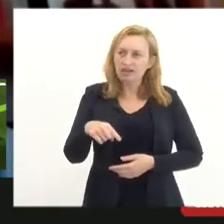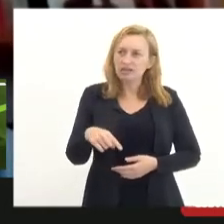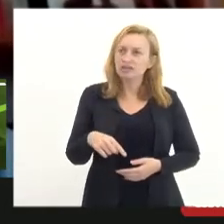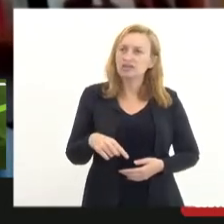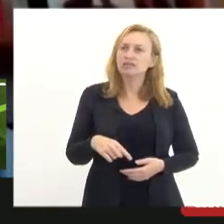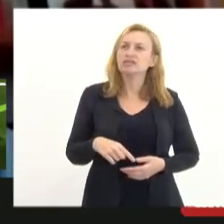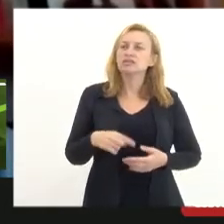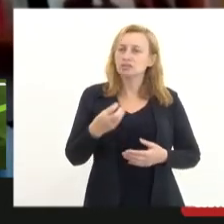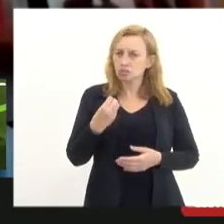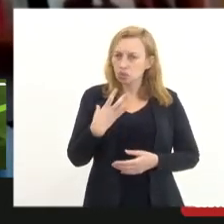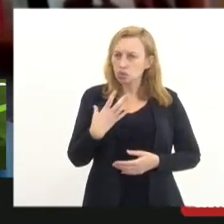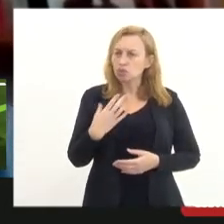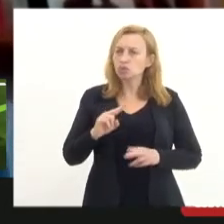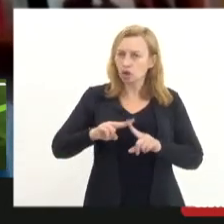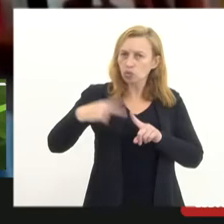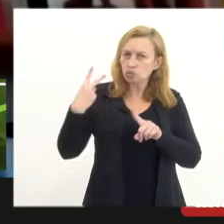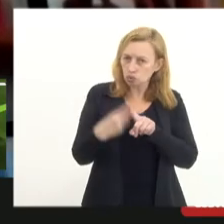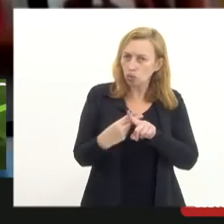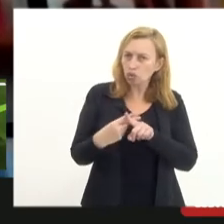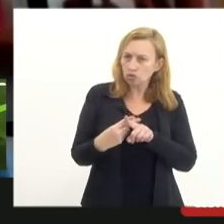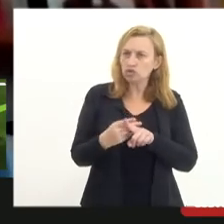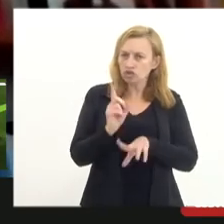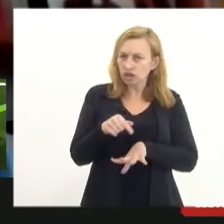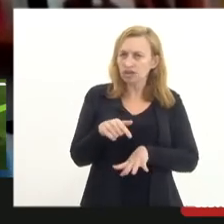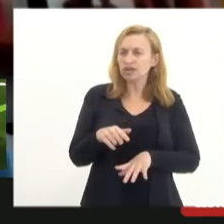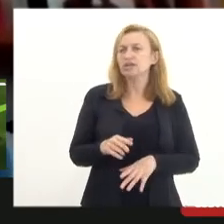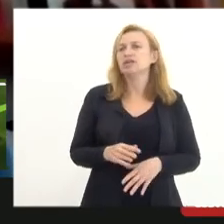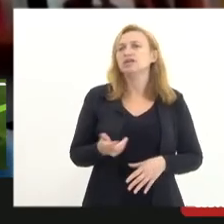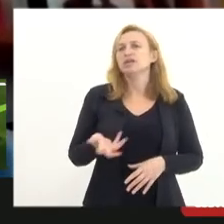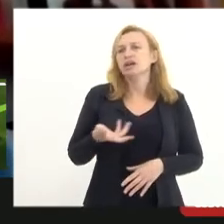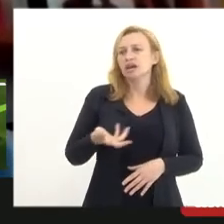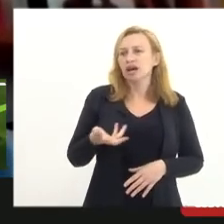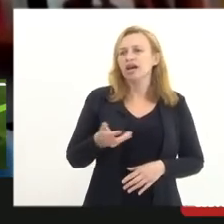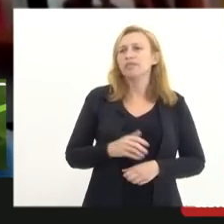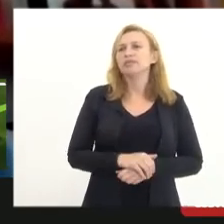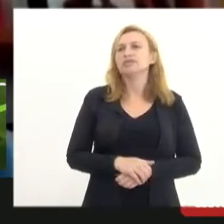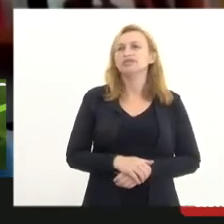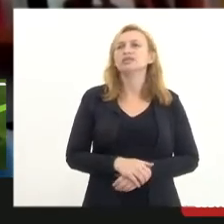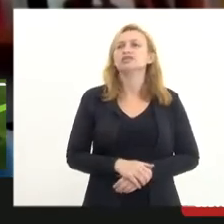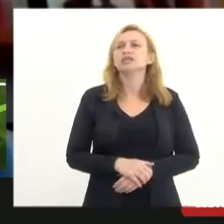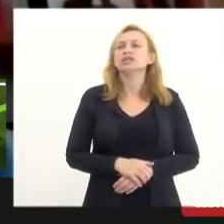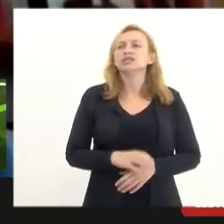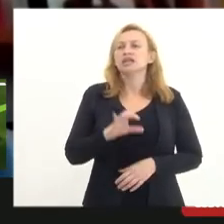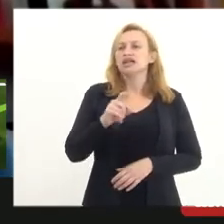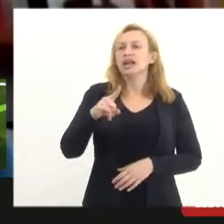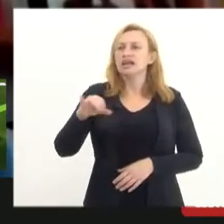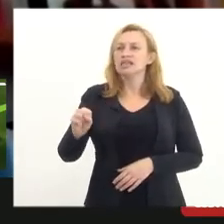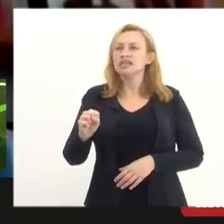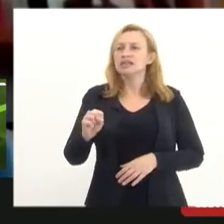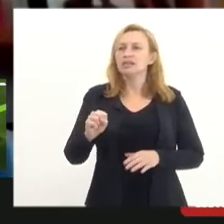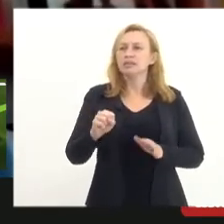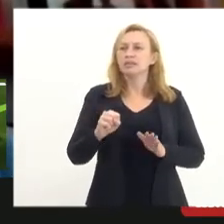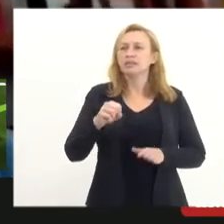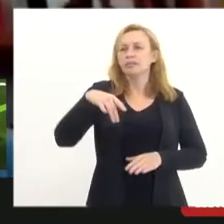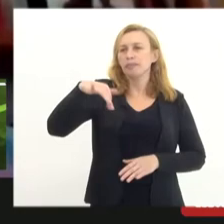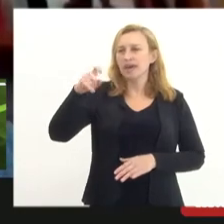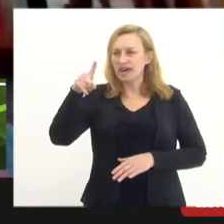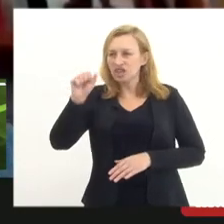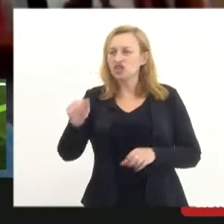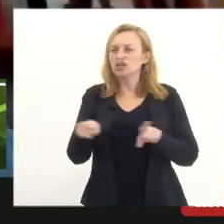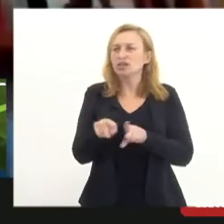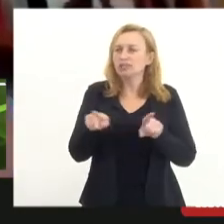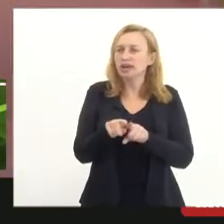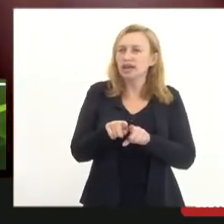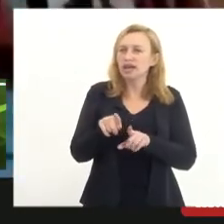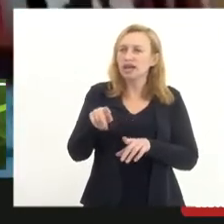muito significativo, o dobro da de Niterói, por exemplo, que é uma cidade de classe média, classe alta, de setor serviços forte. E aí eu gostaria